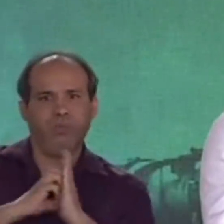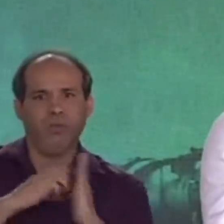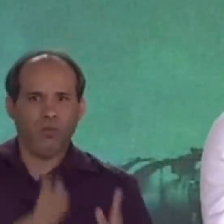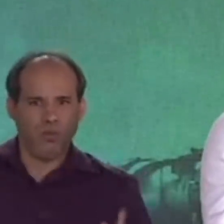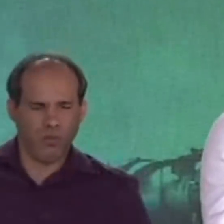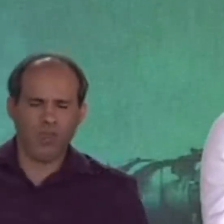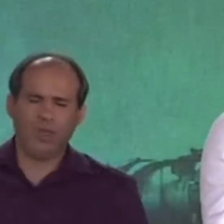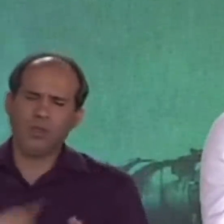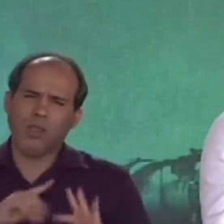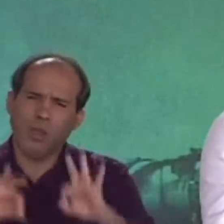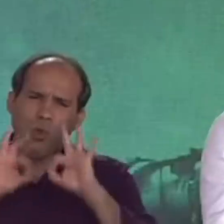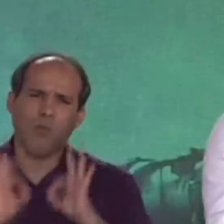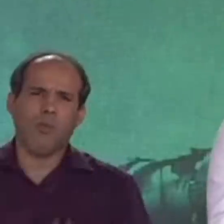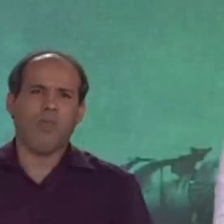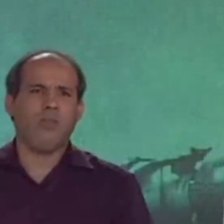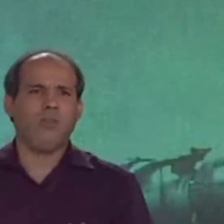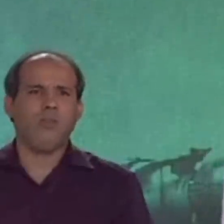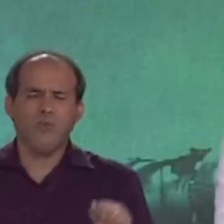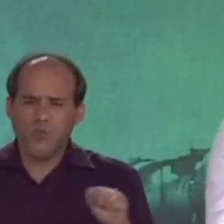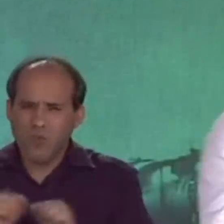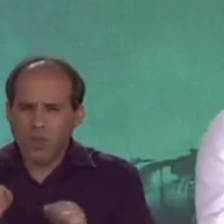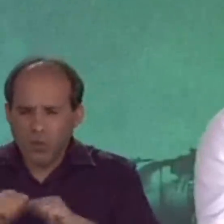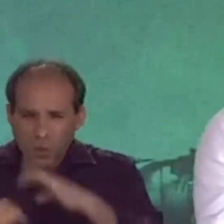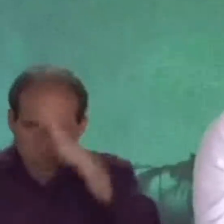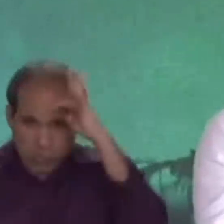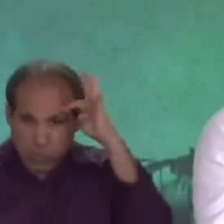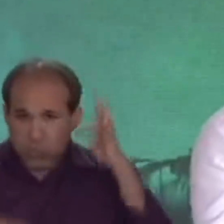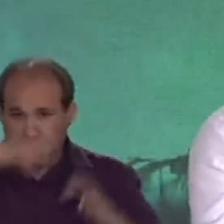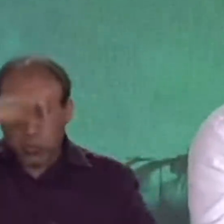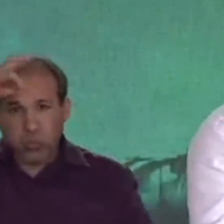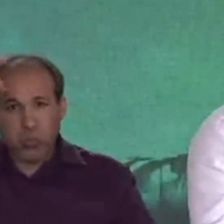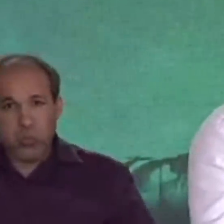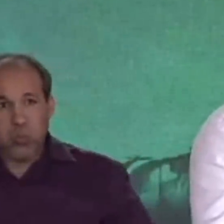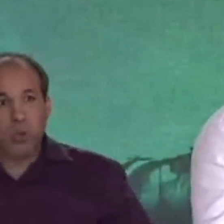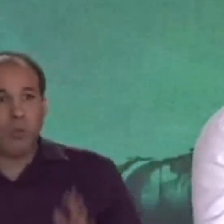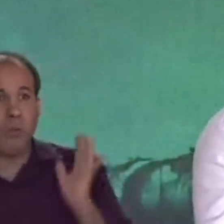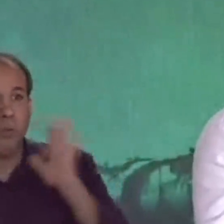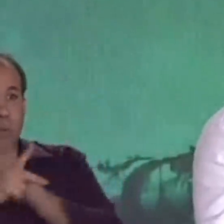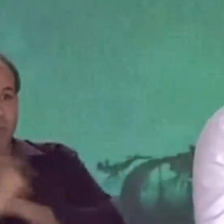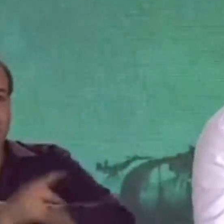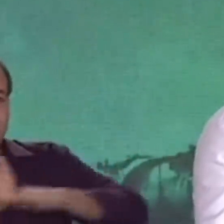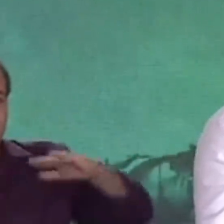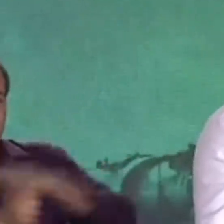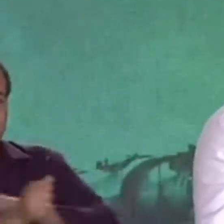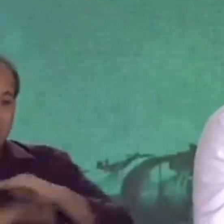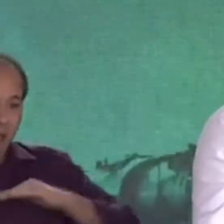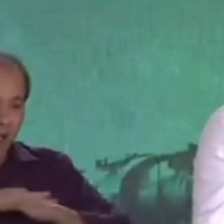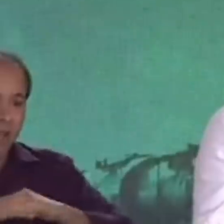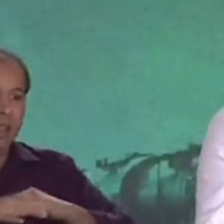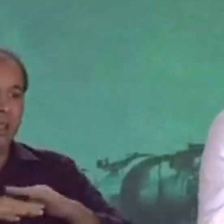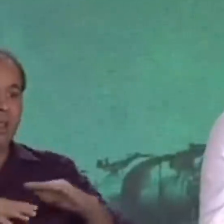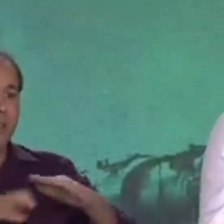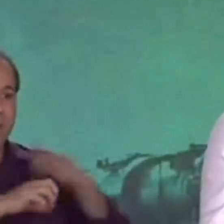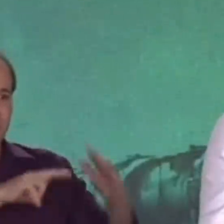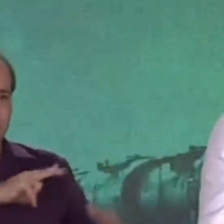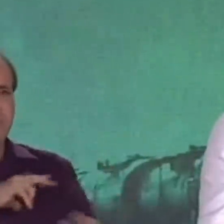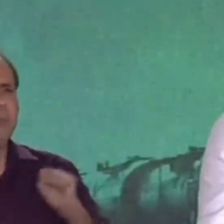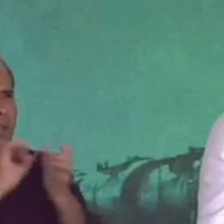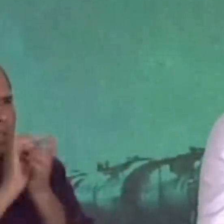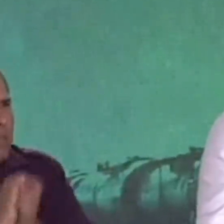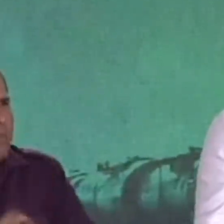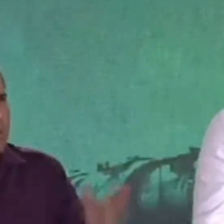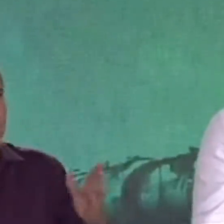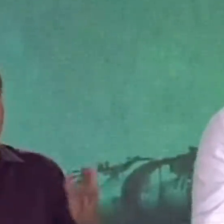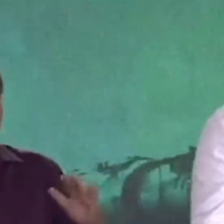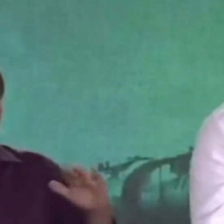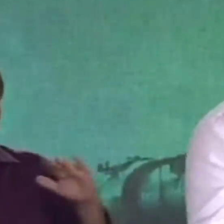realmente tudo fazem para que a iniciativa privada, cada vez mais, tenha liberdade e possa investir